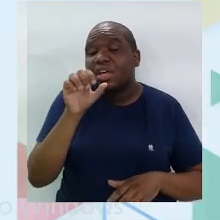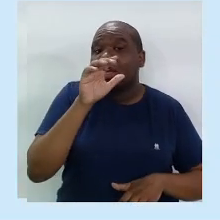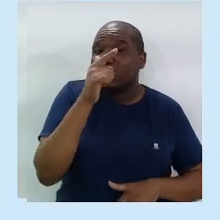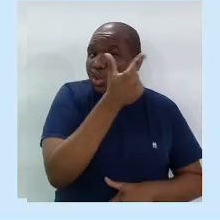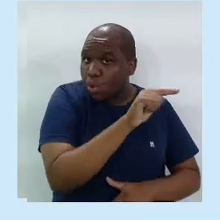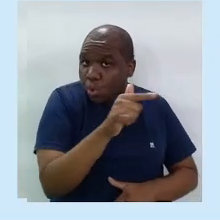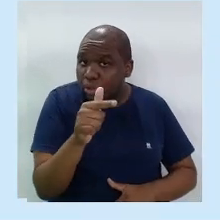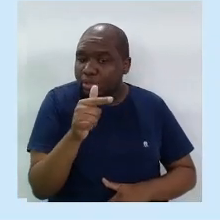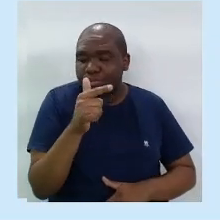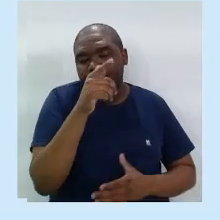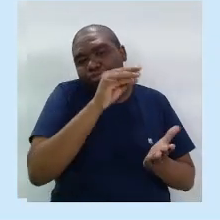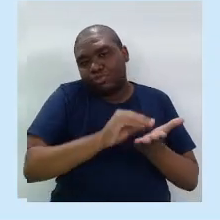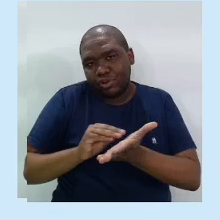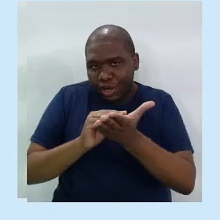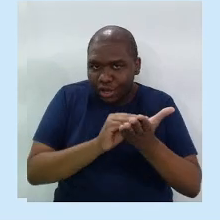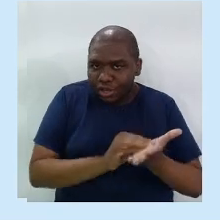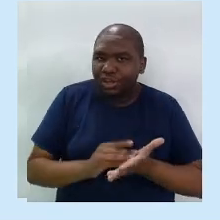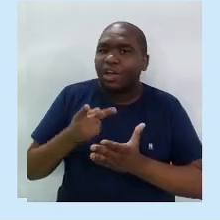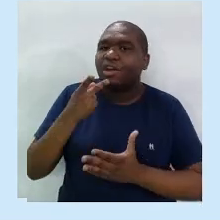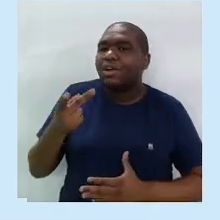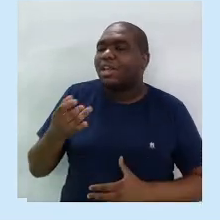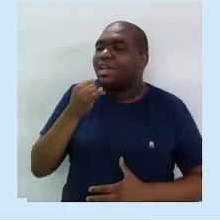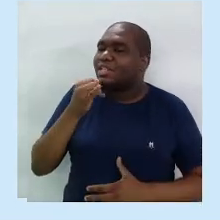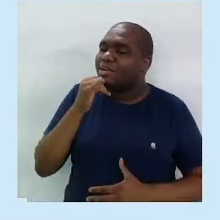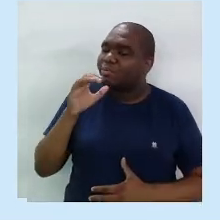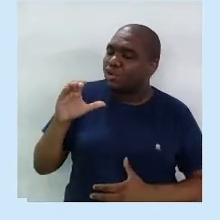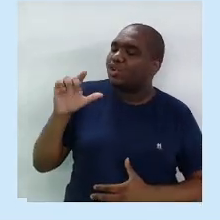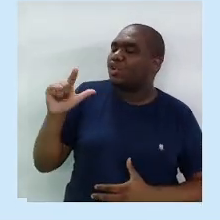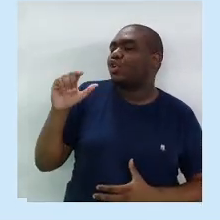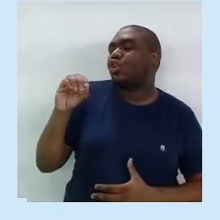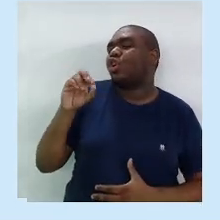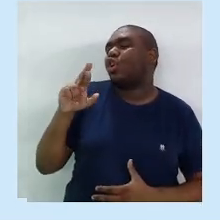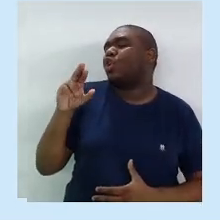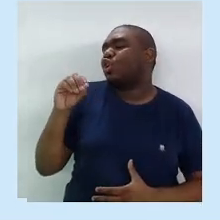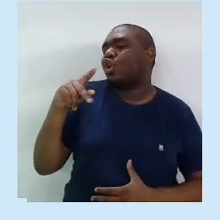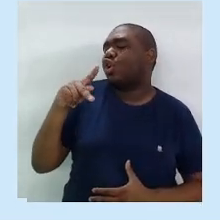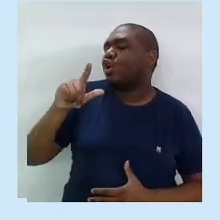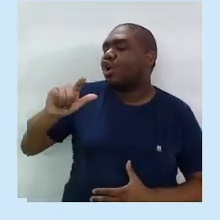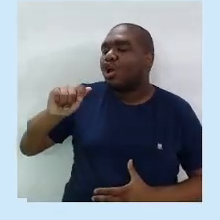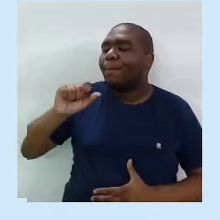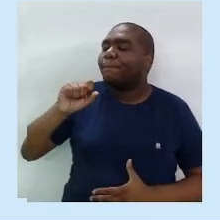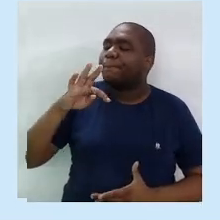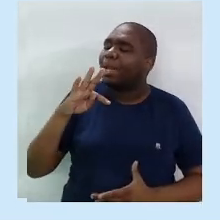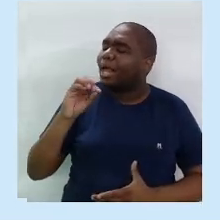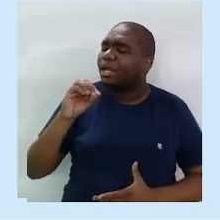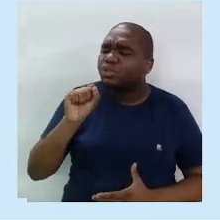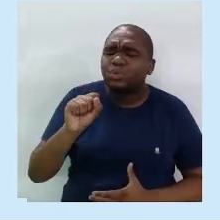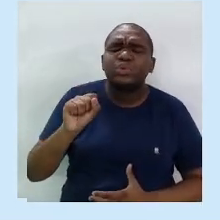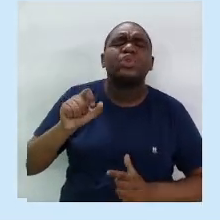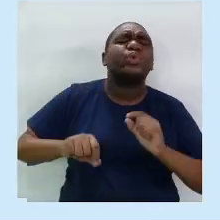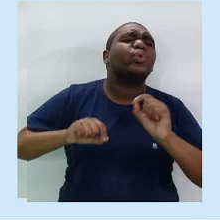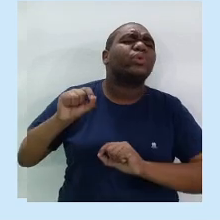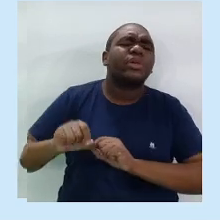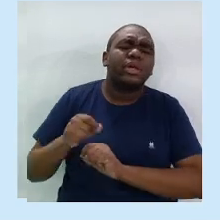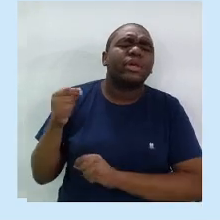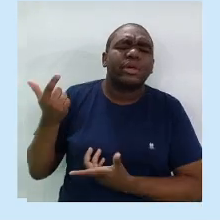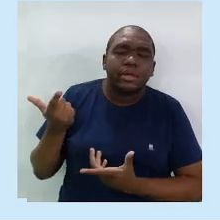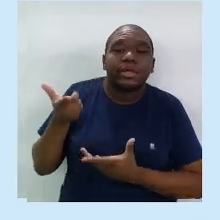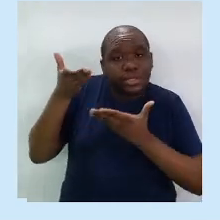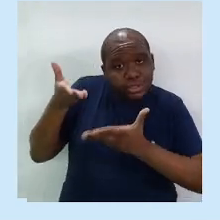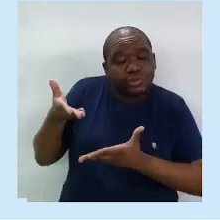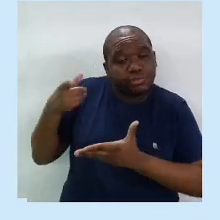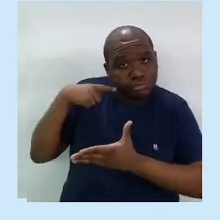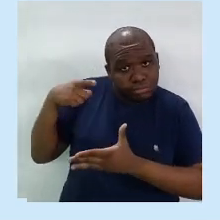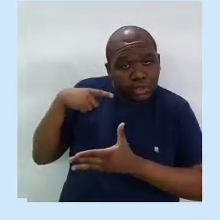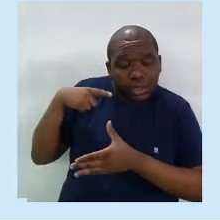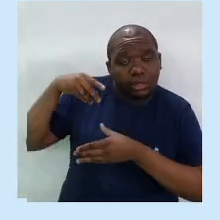células animais. Quando eu falo de cloroplastos, que vai estar ali ausente nas células animais, é porque essa organela